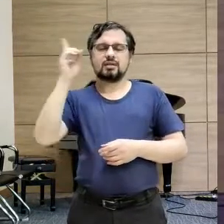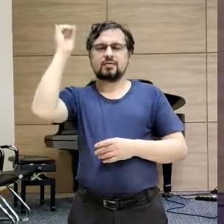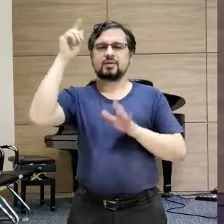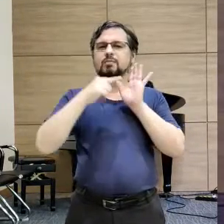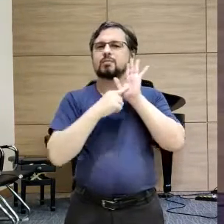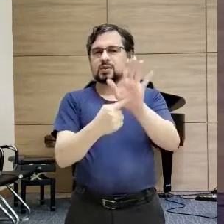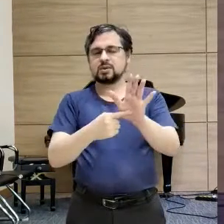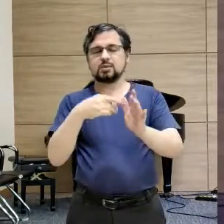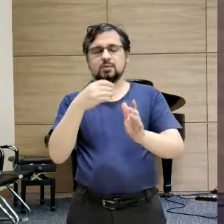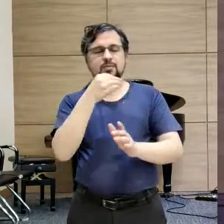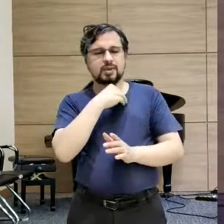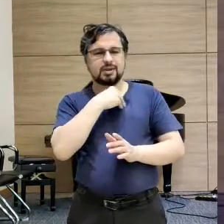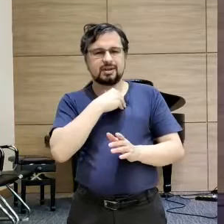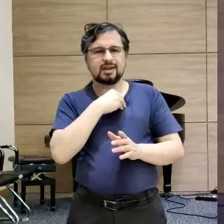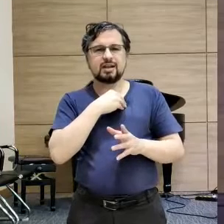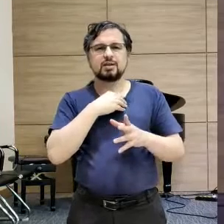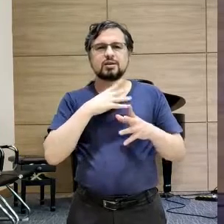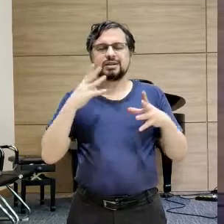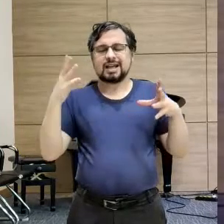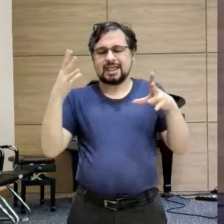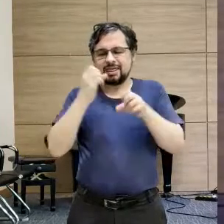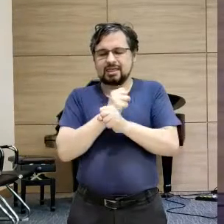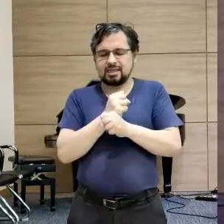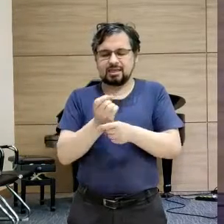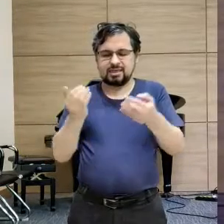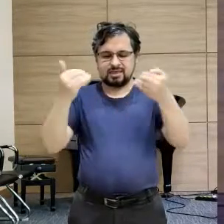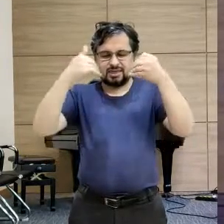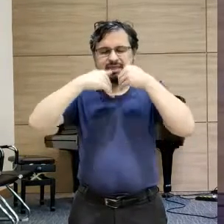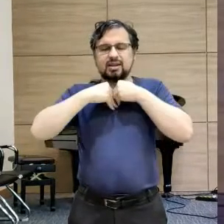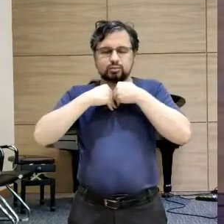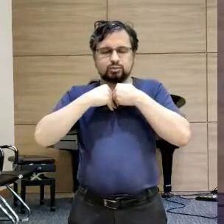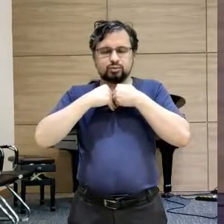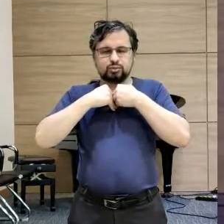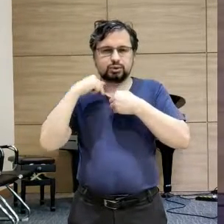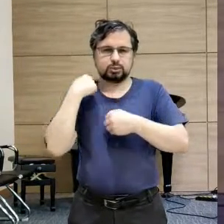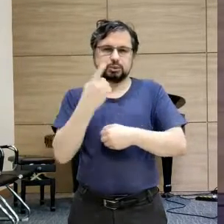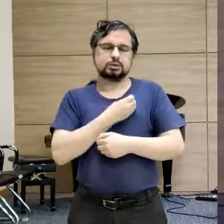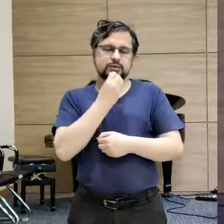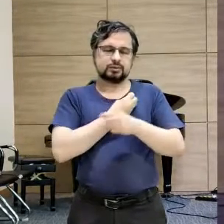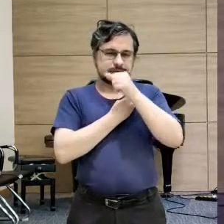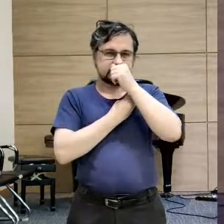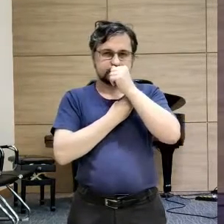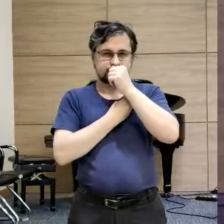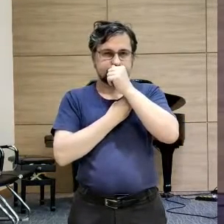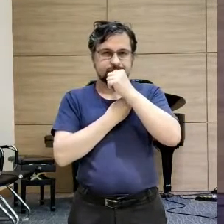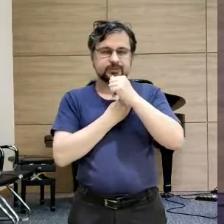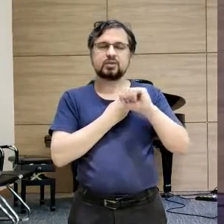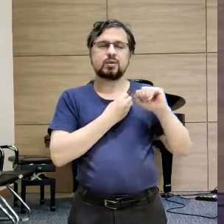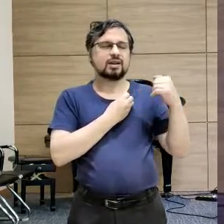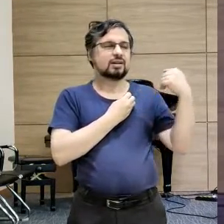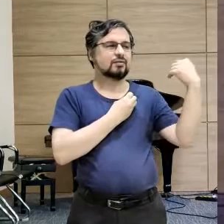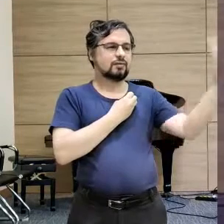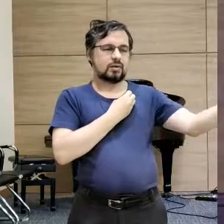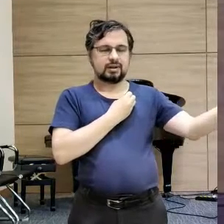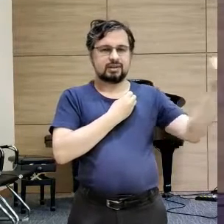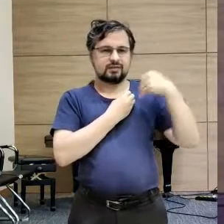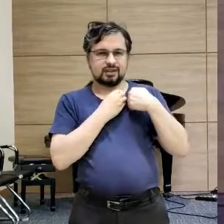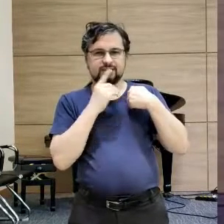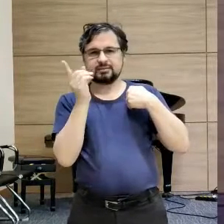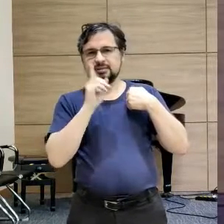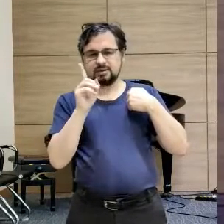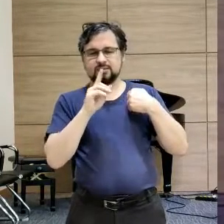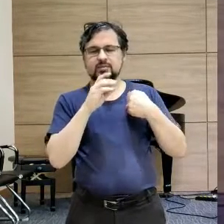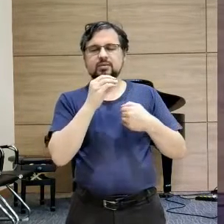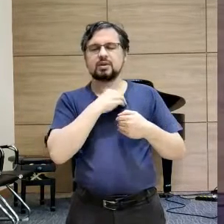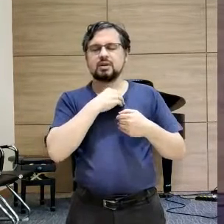pecado, ele é endógeno, ele não é exógeno, isto é, ele não vem de lá para cá. Os